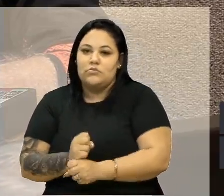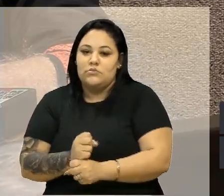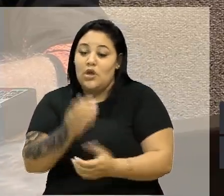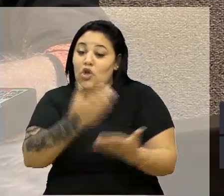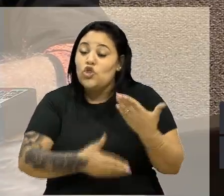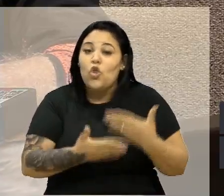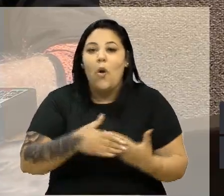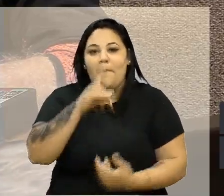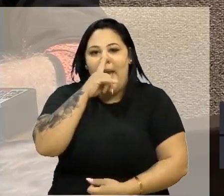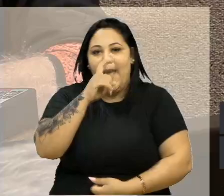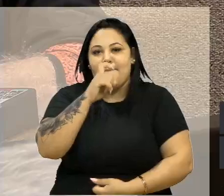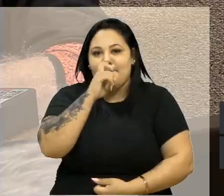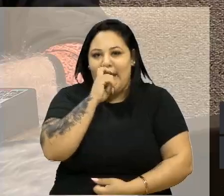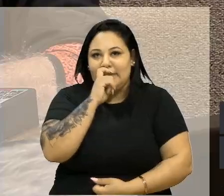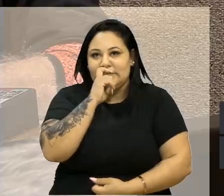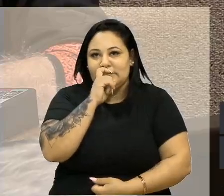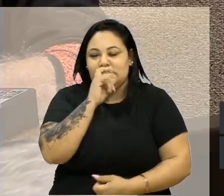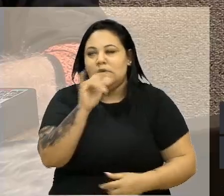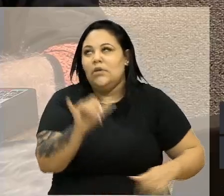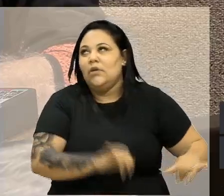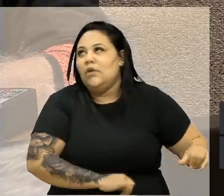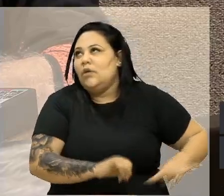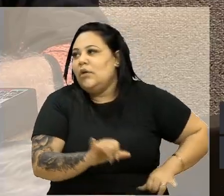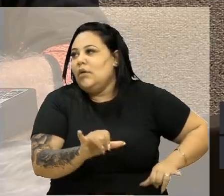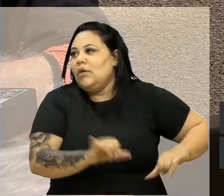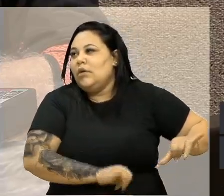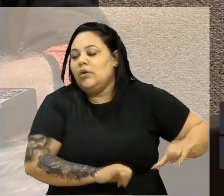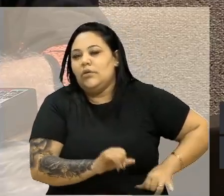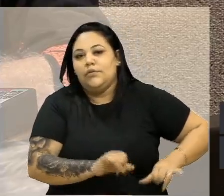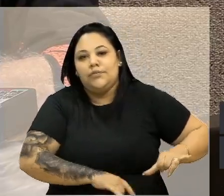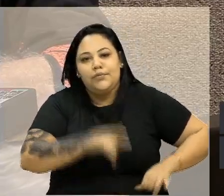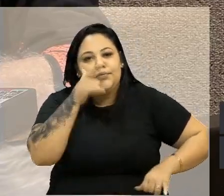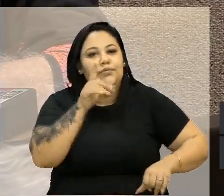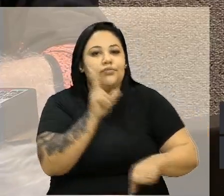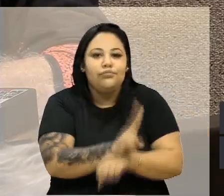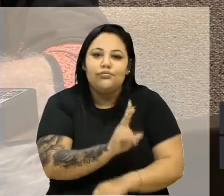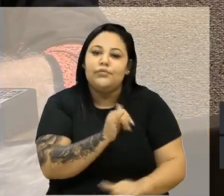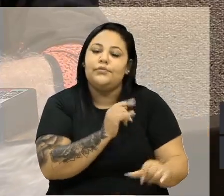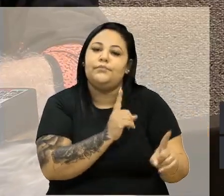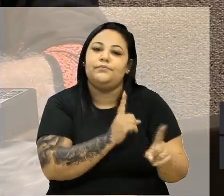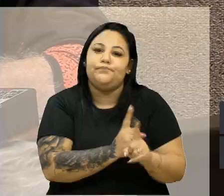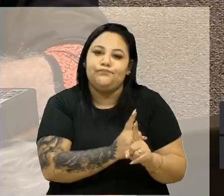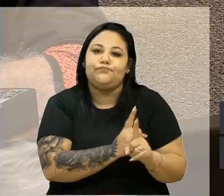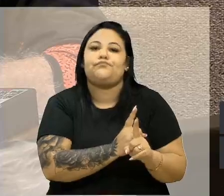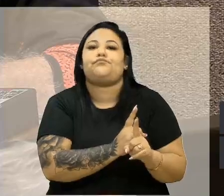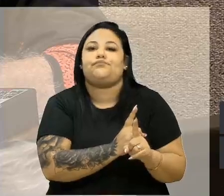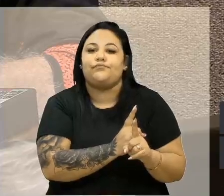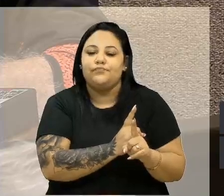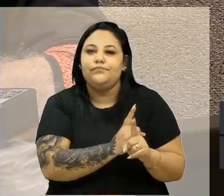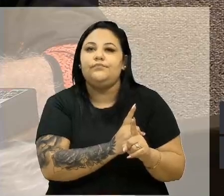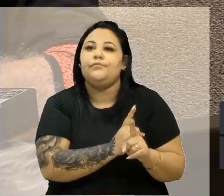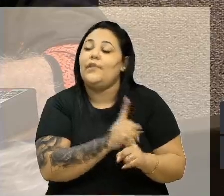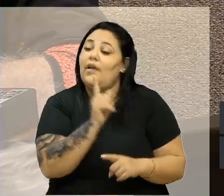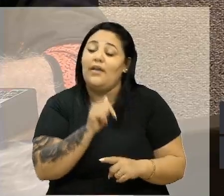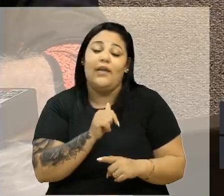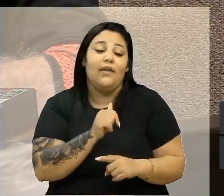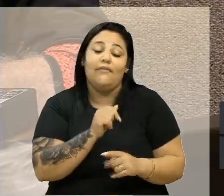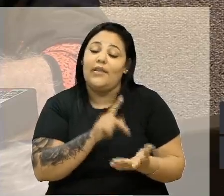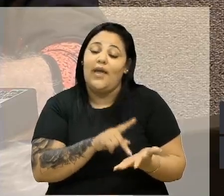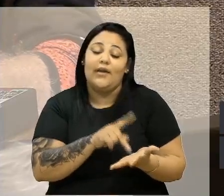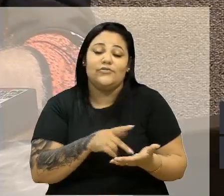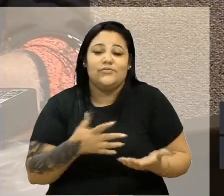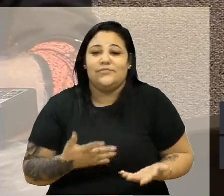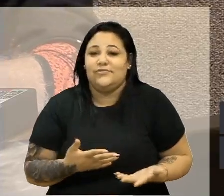os pais e mães e aquele sofrimento para buscar vagas para os seus filhos. E isso é histórico, infelizmente, é